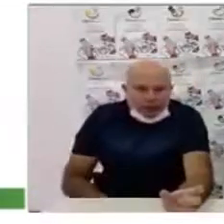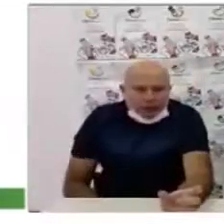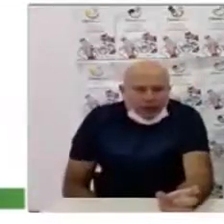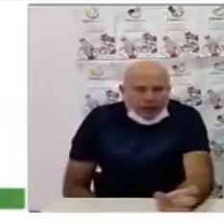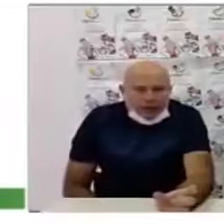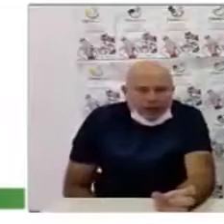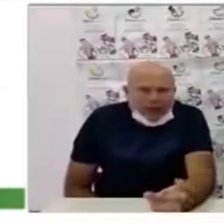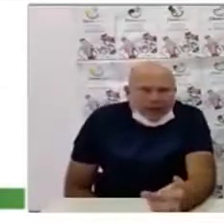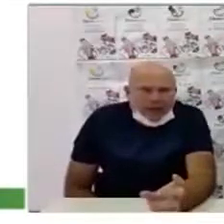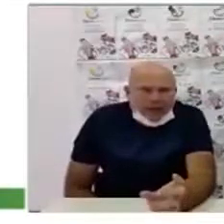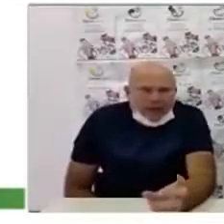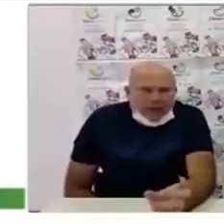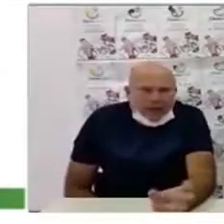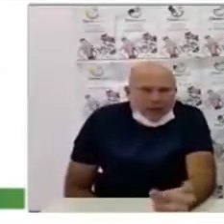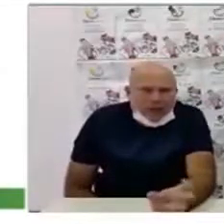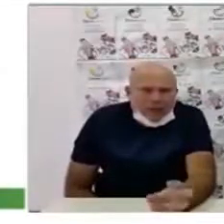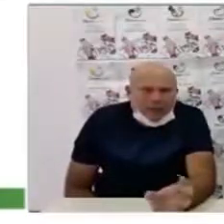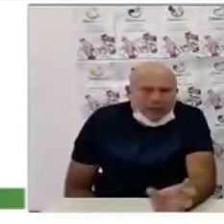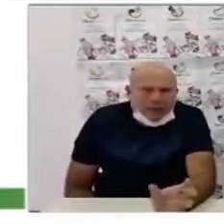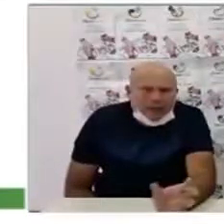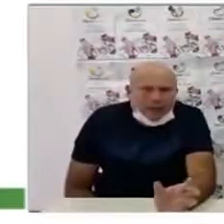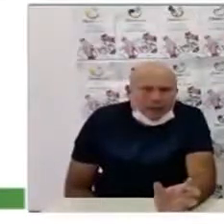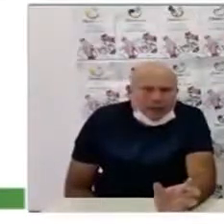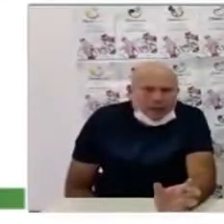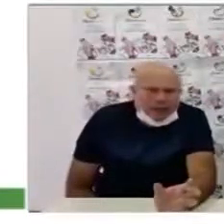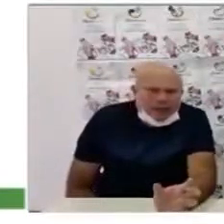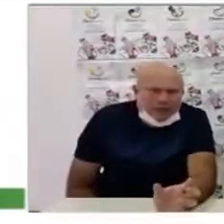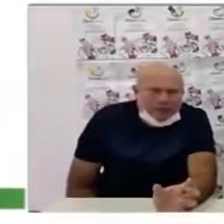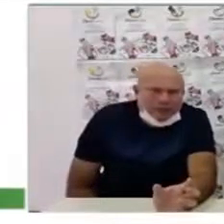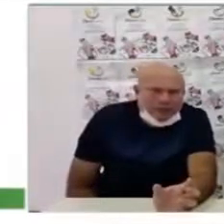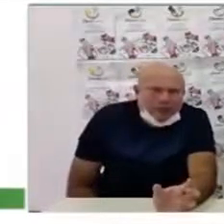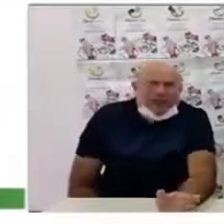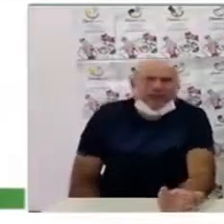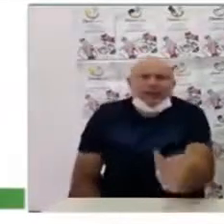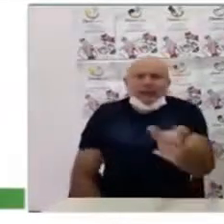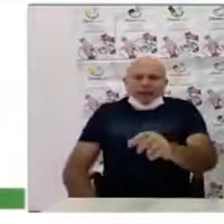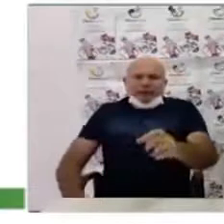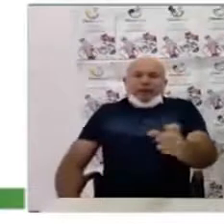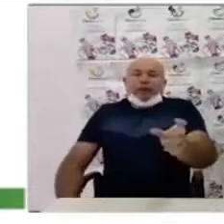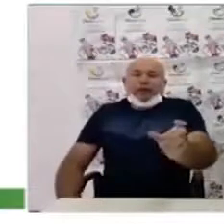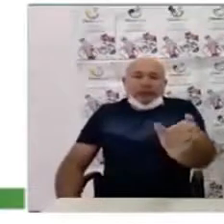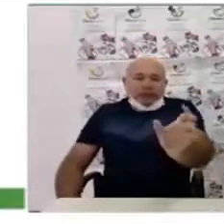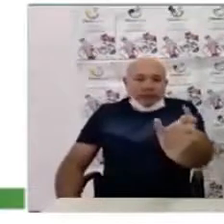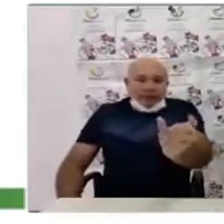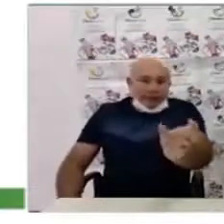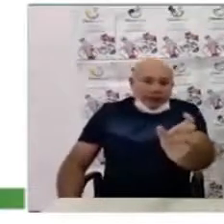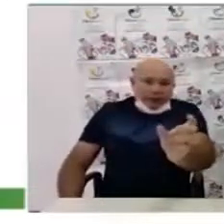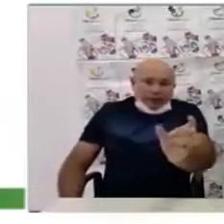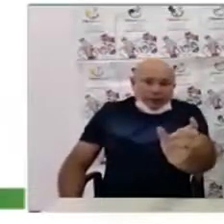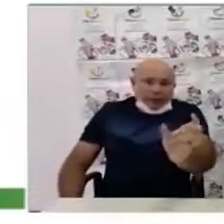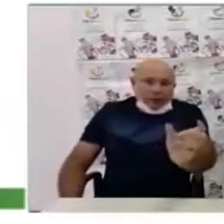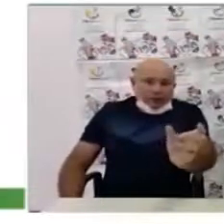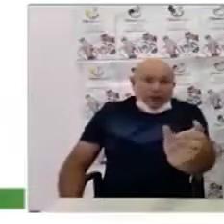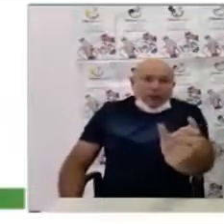baixo aqui, porque deixa eu ver como é. Pronto, a região de baixo, na de cima mesmo. Eu estou sem a vista aqui, estou